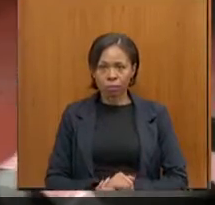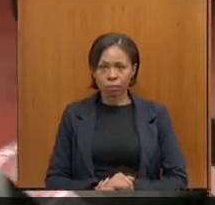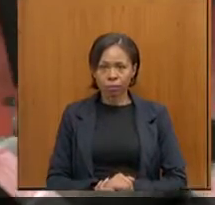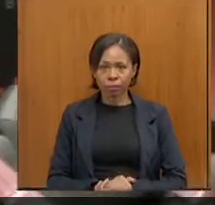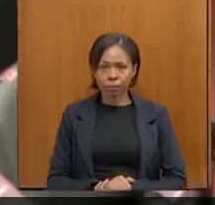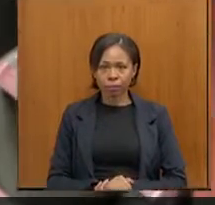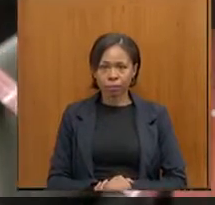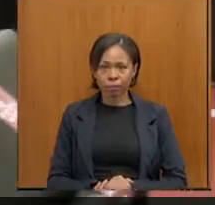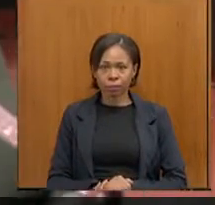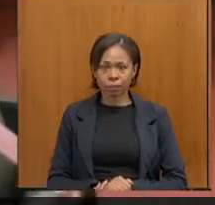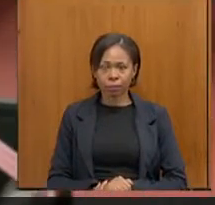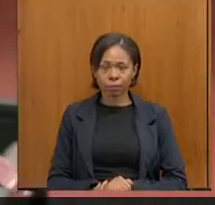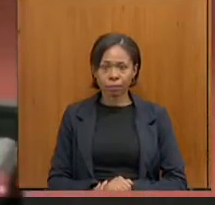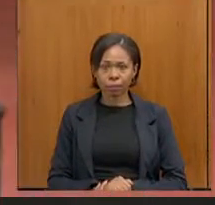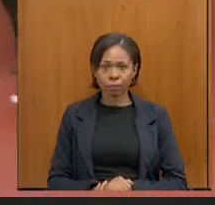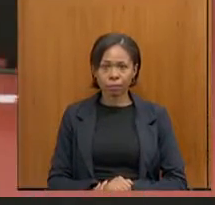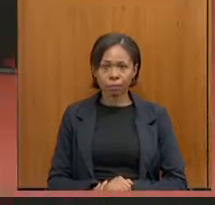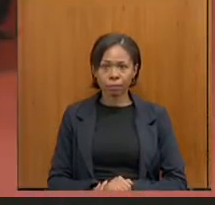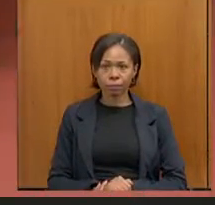depois